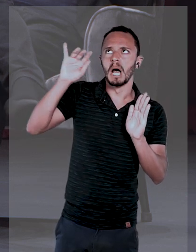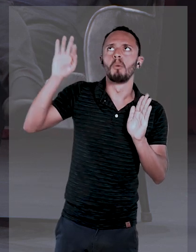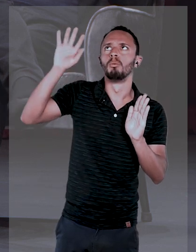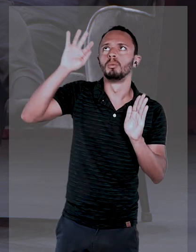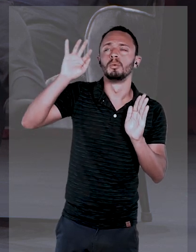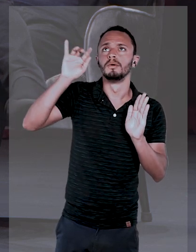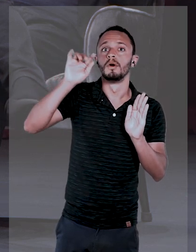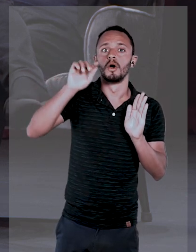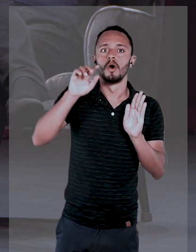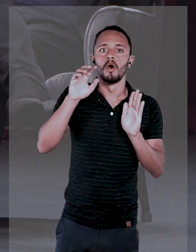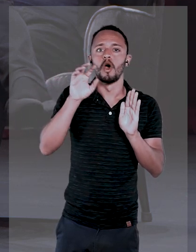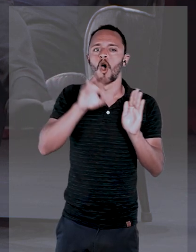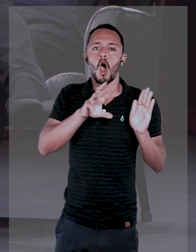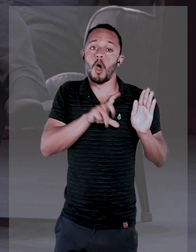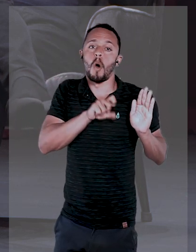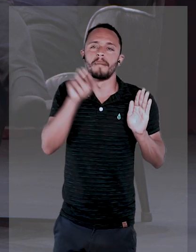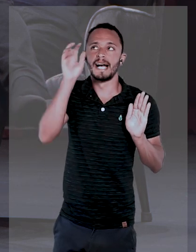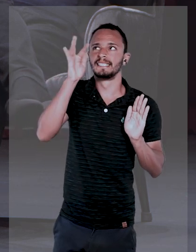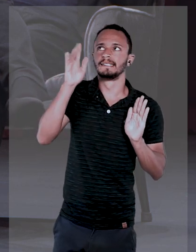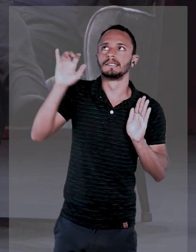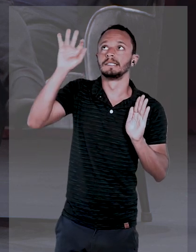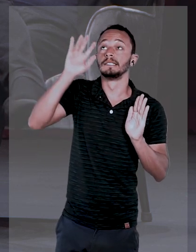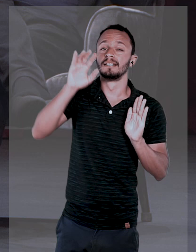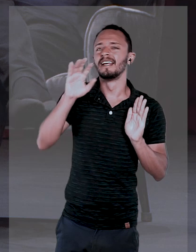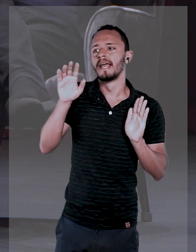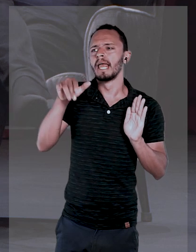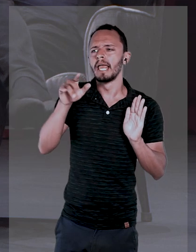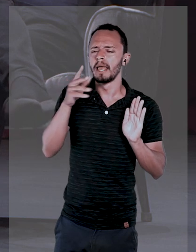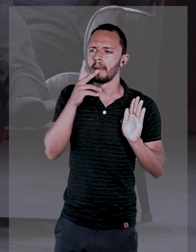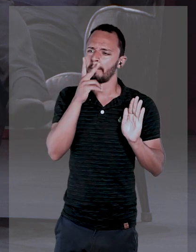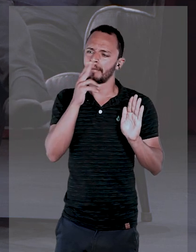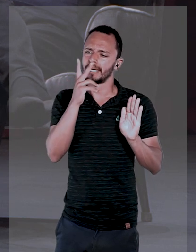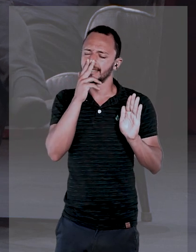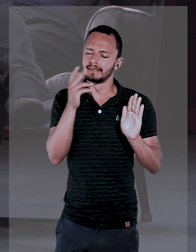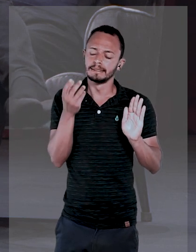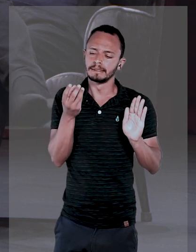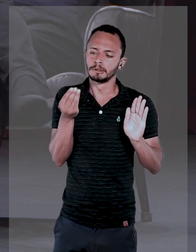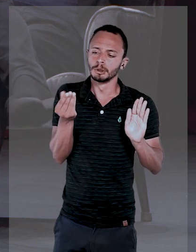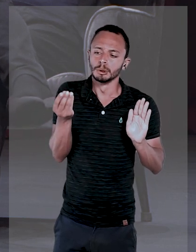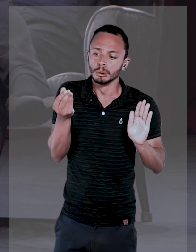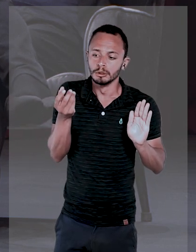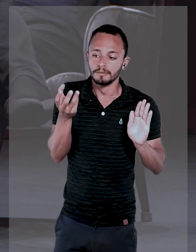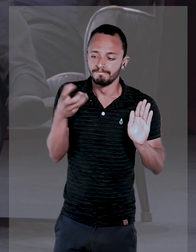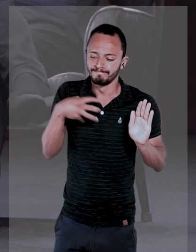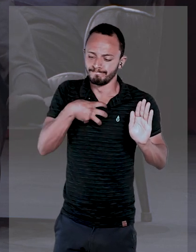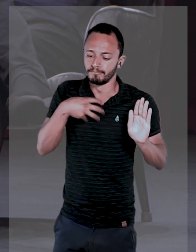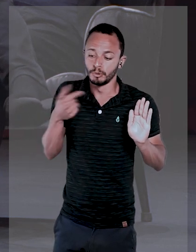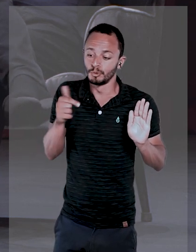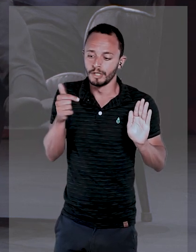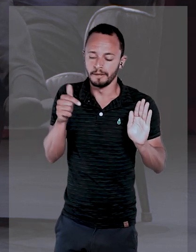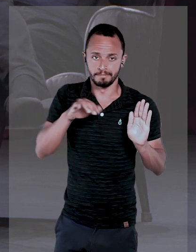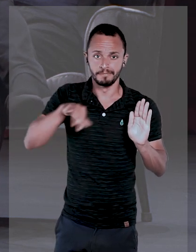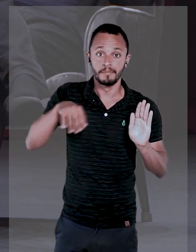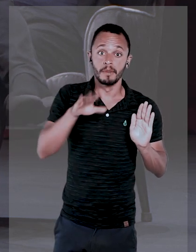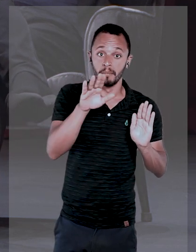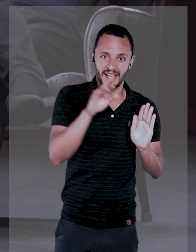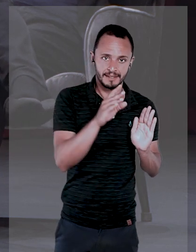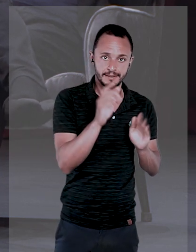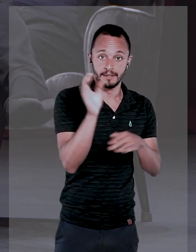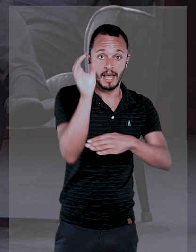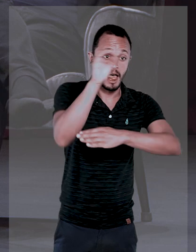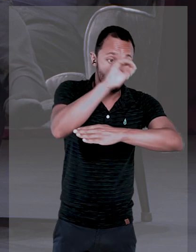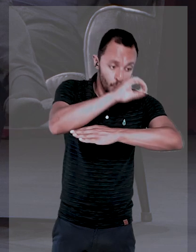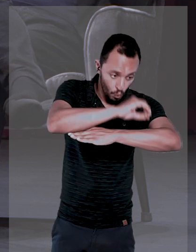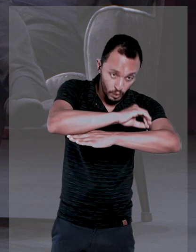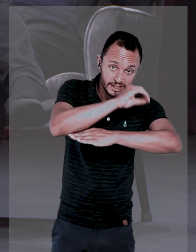a ficção em si, o romance em si, nem sempre cria uma redenção. Às vezes é muito dura e a pessoa, por exemplo, a questão